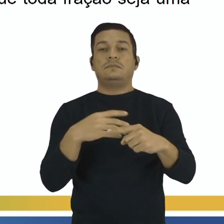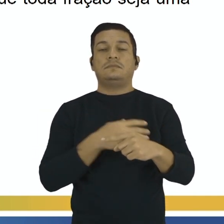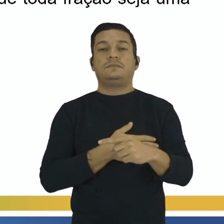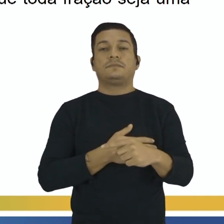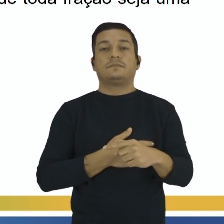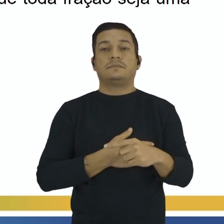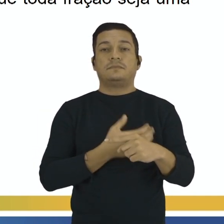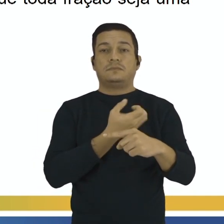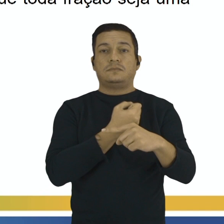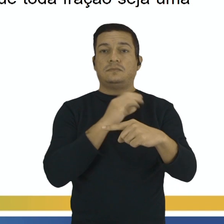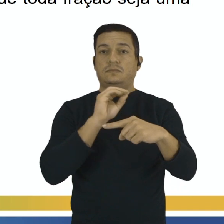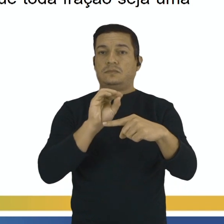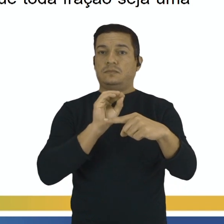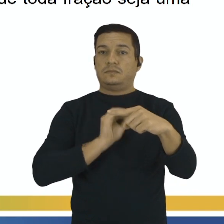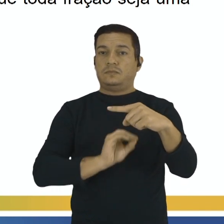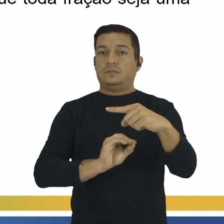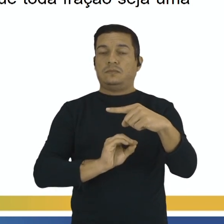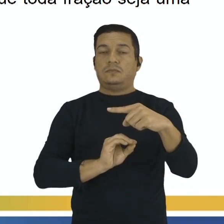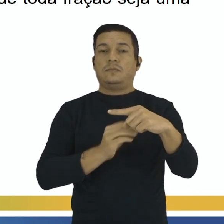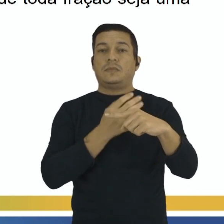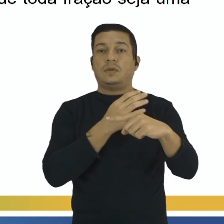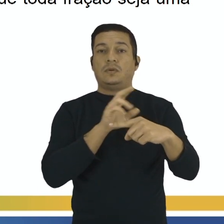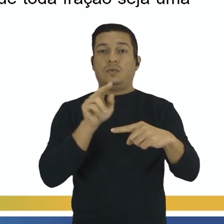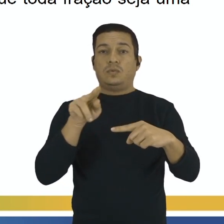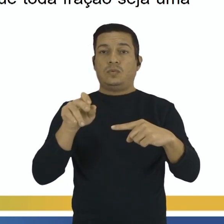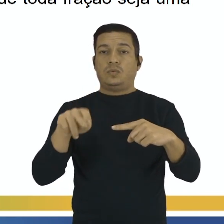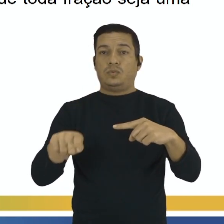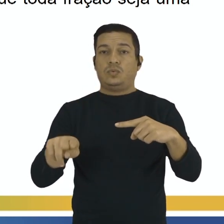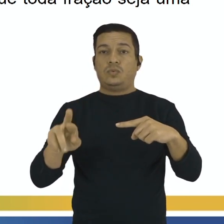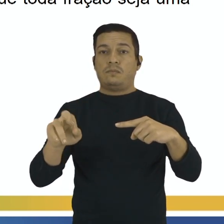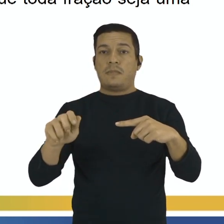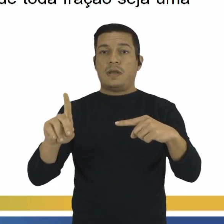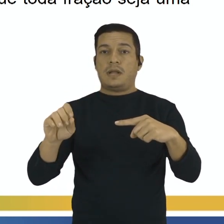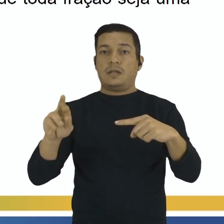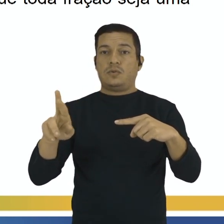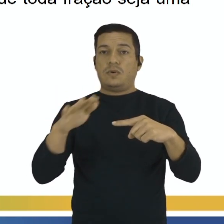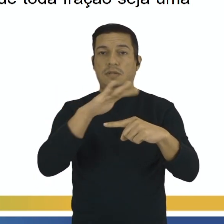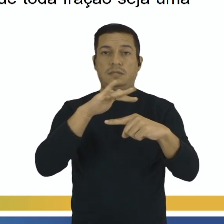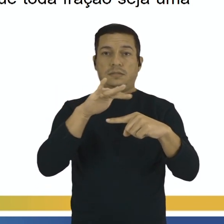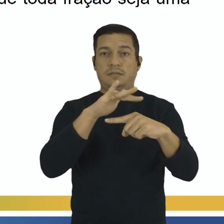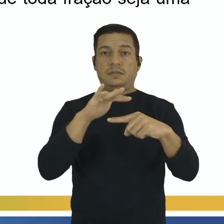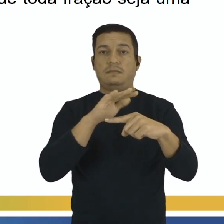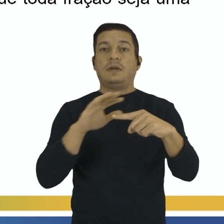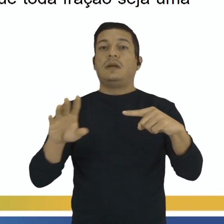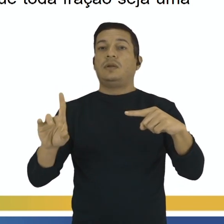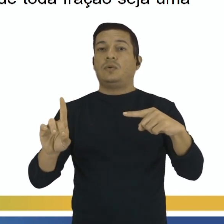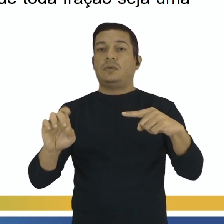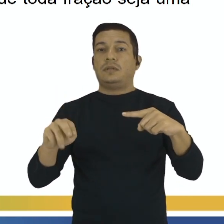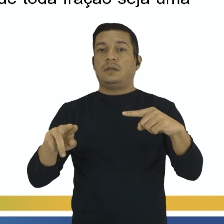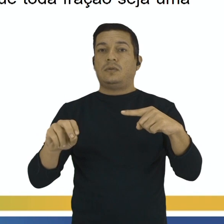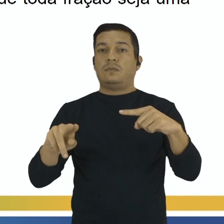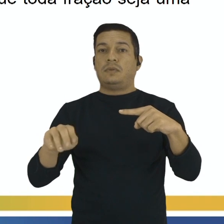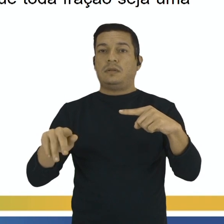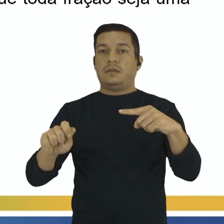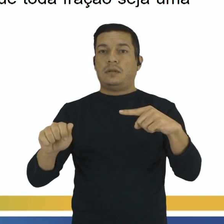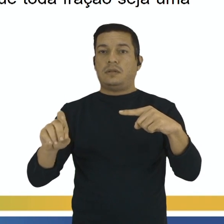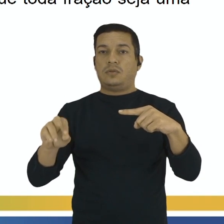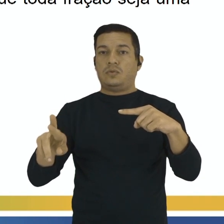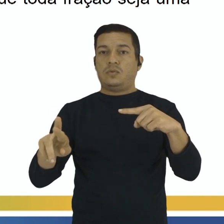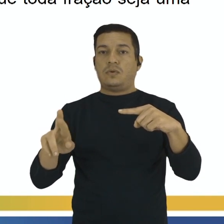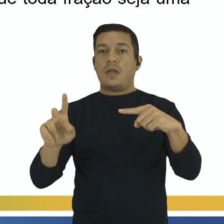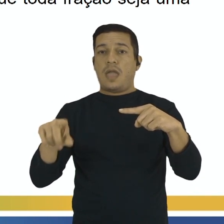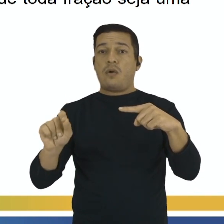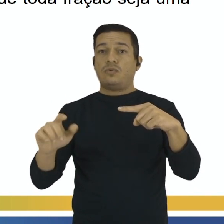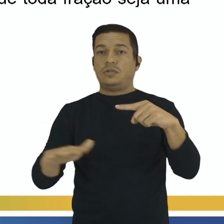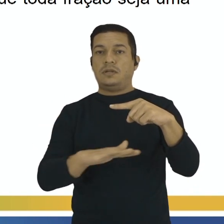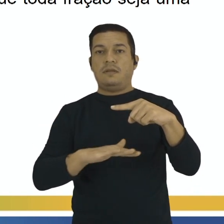Lembrando que o numerador é o cara que se encontra em cima, lá na nossa fração, acima do traço. O denominador é aquele numerozinho, aquele camarada que se